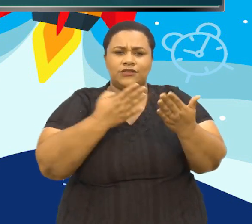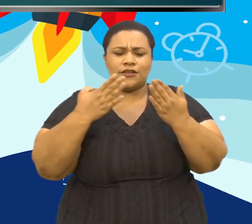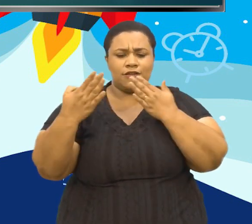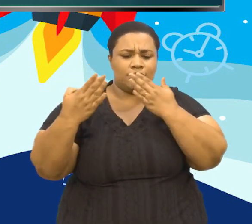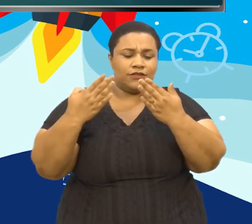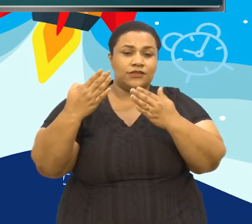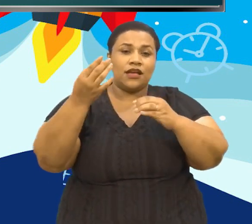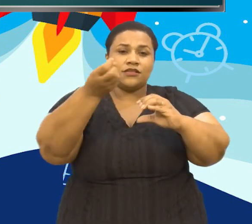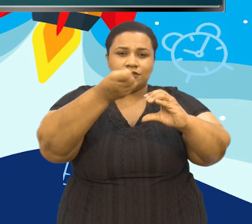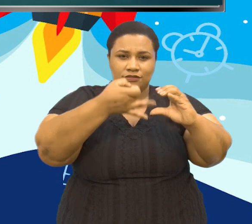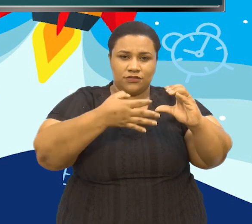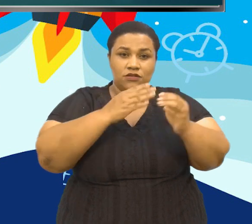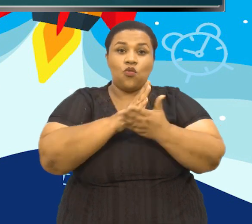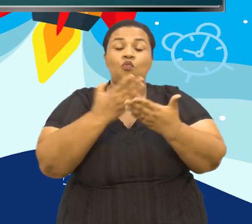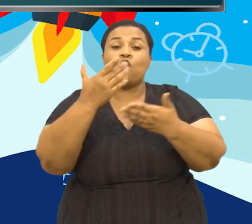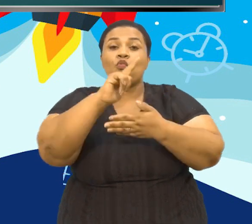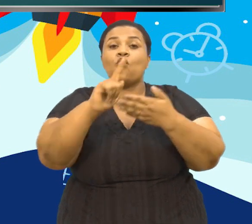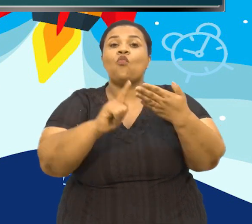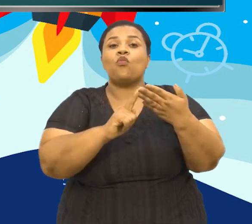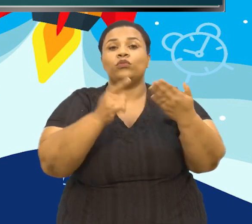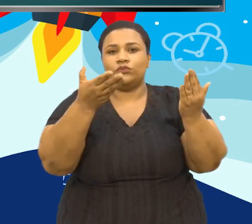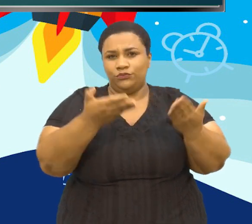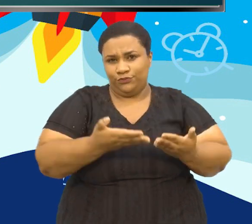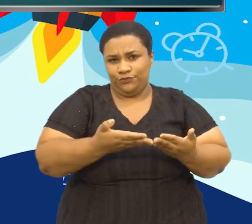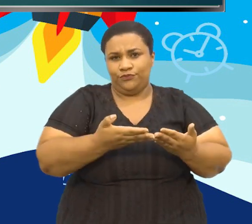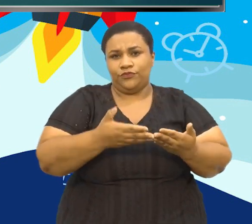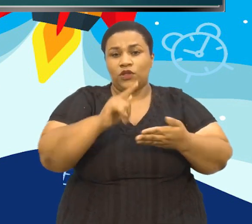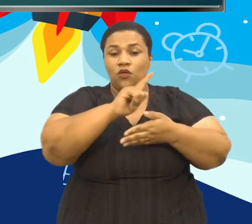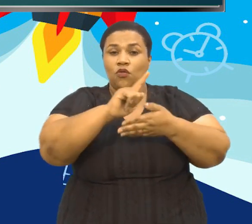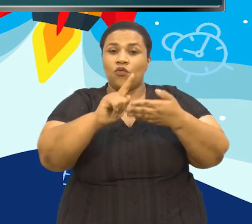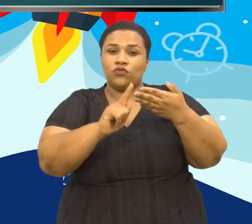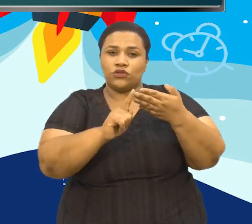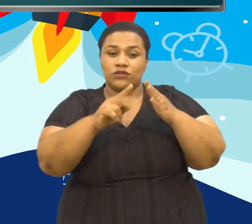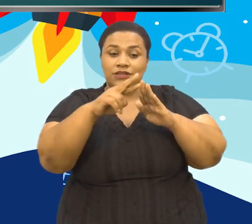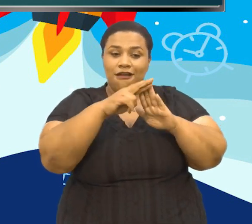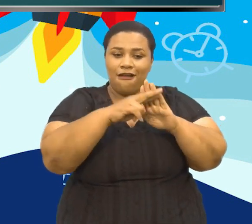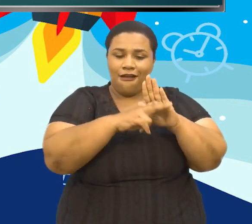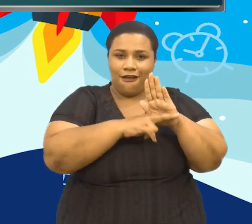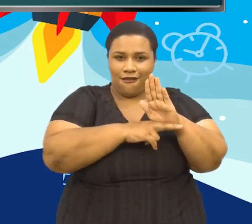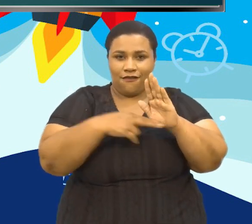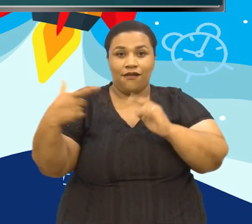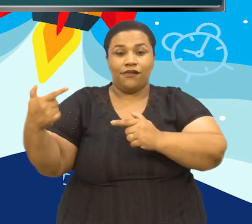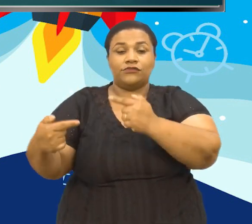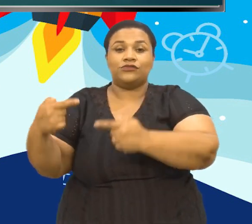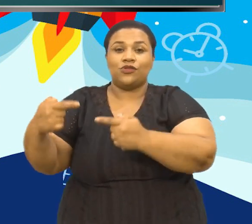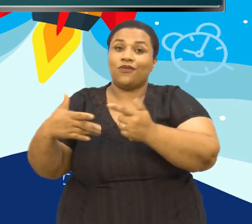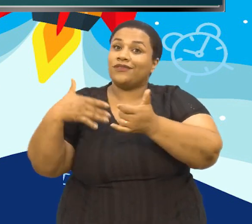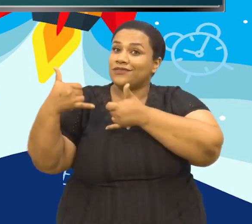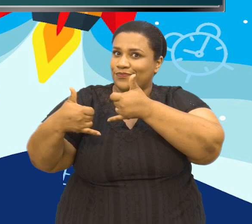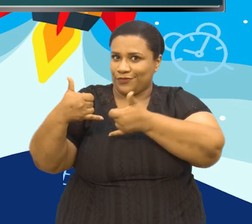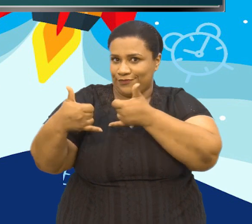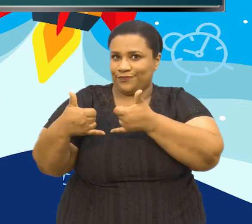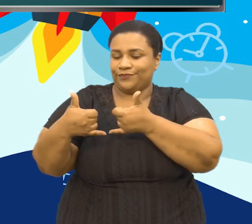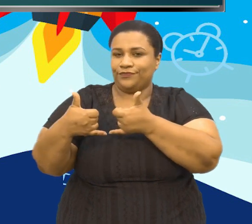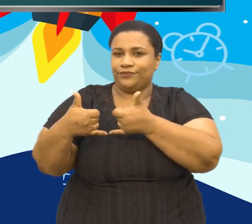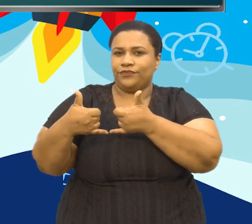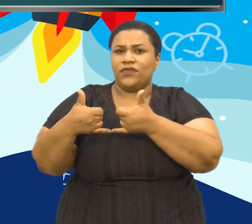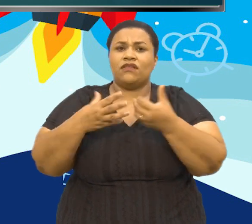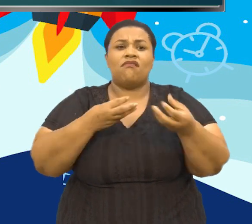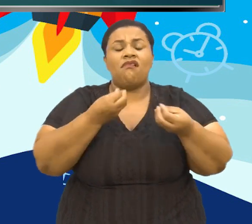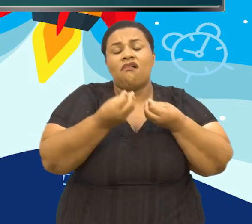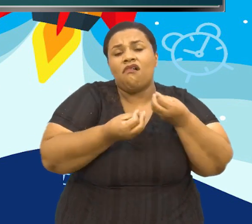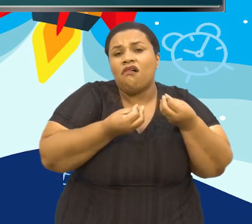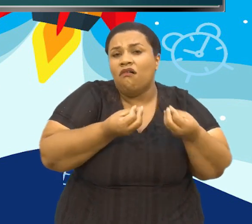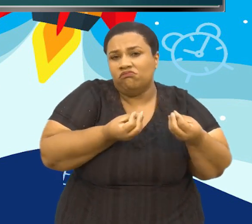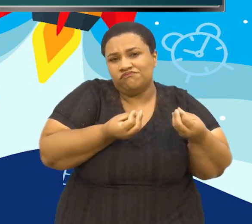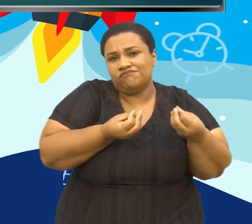características. Sabe qual gênero nós vamos ver hoje? Um gênero chamado regras de jogo e brincadeira.